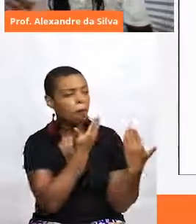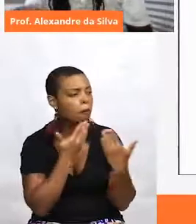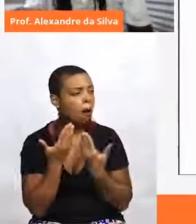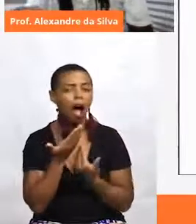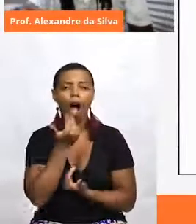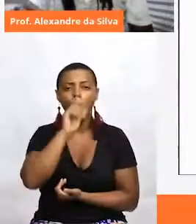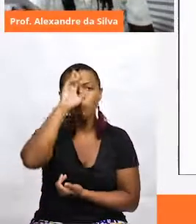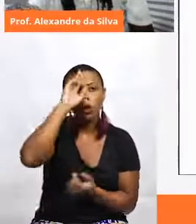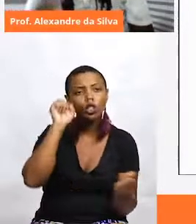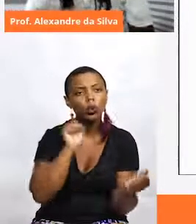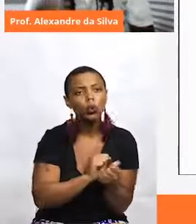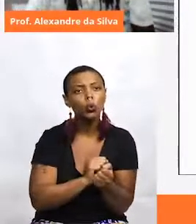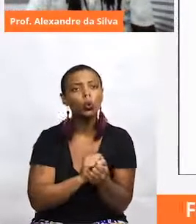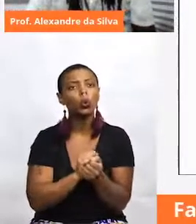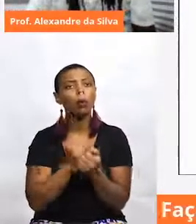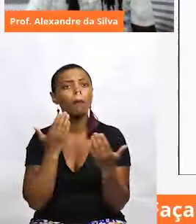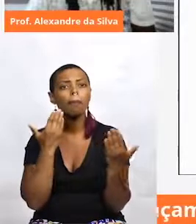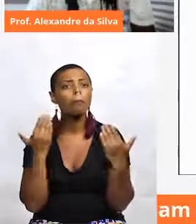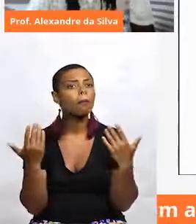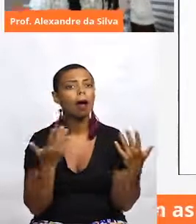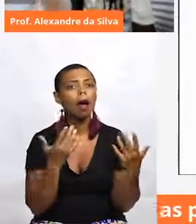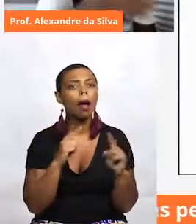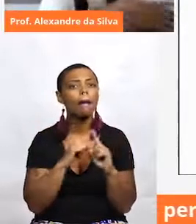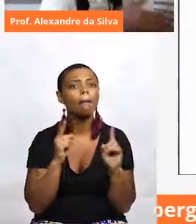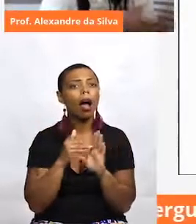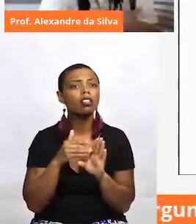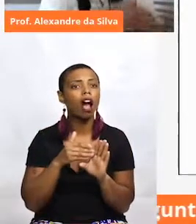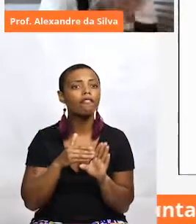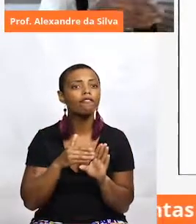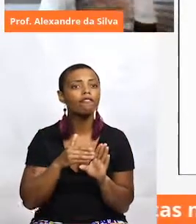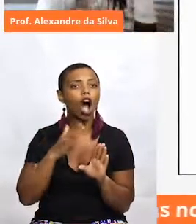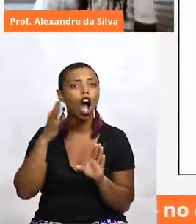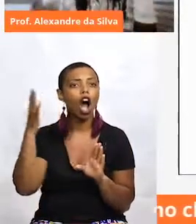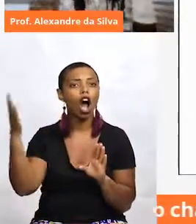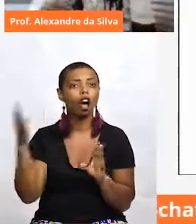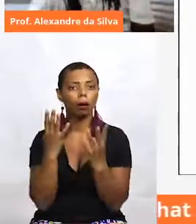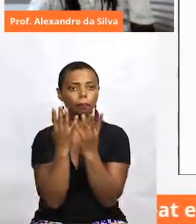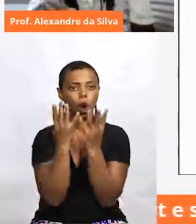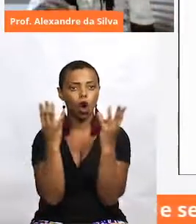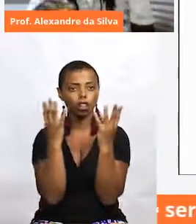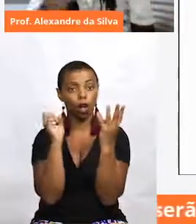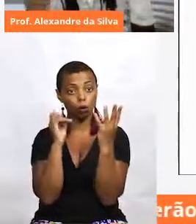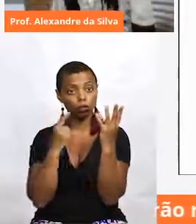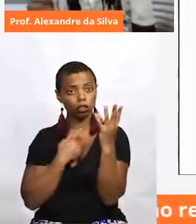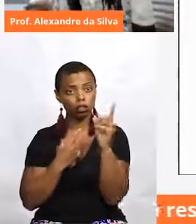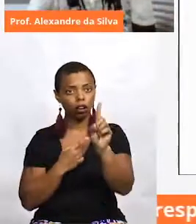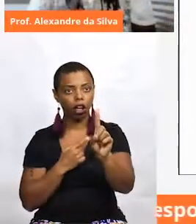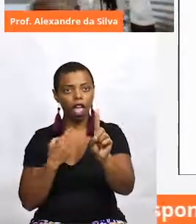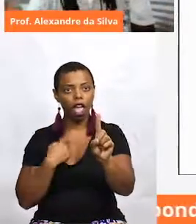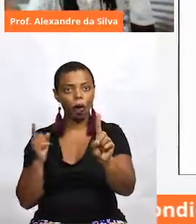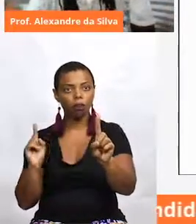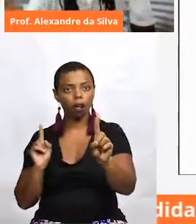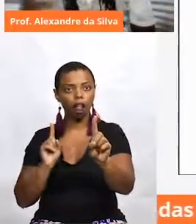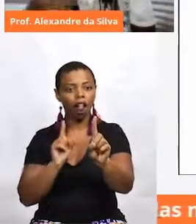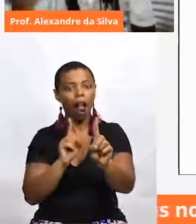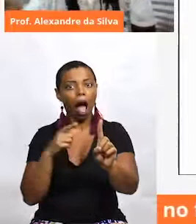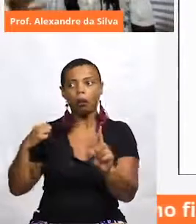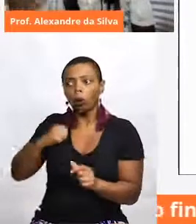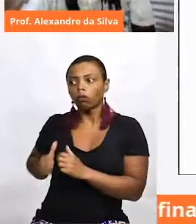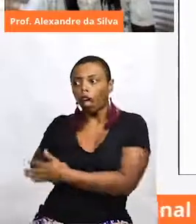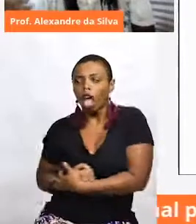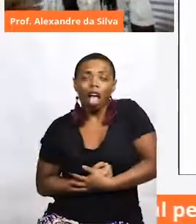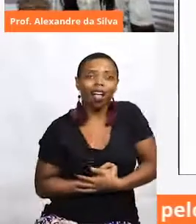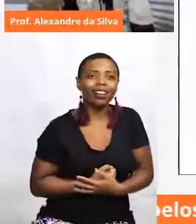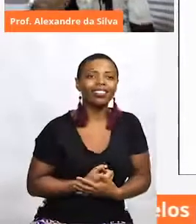almoça junto, só que fora eu sou suspeito, quando passa do portão, vocês já, né, pegam a bolsa, põem perto de vocês,